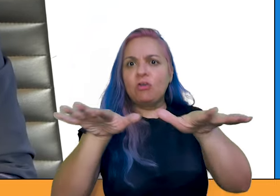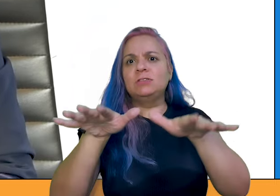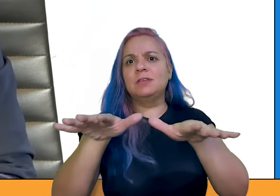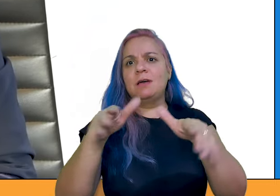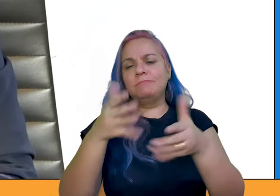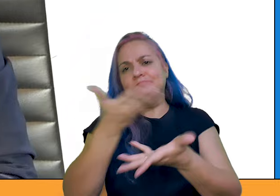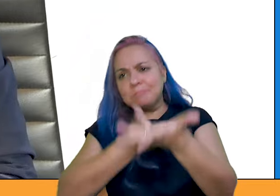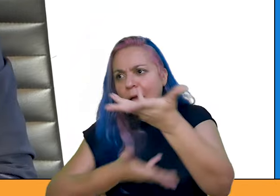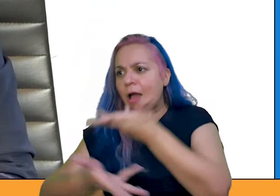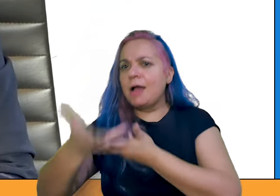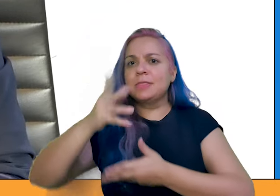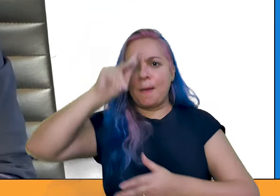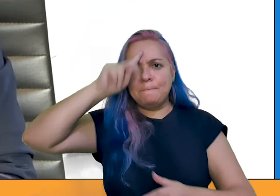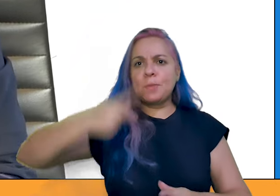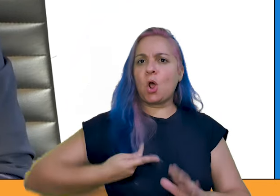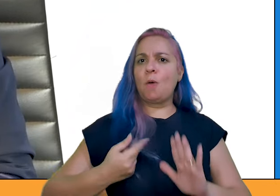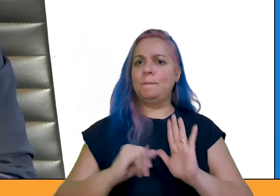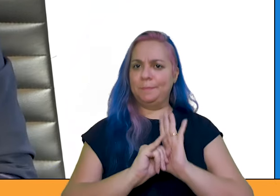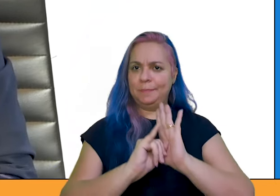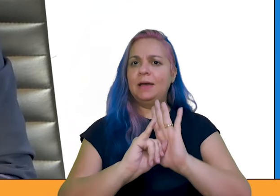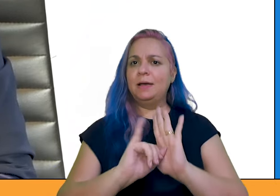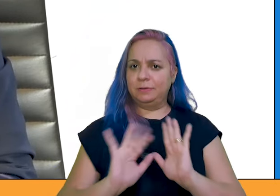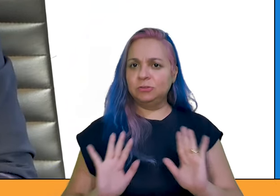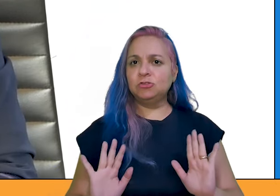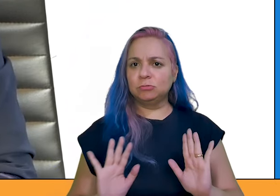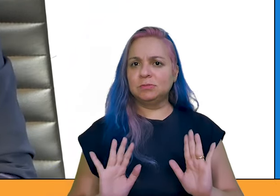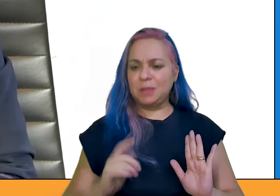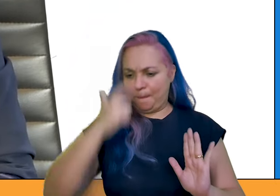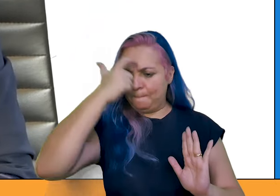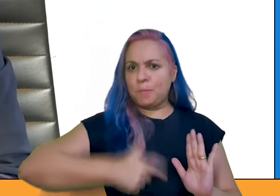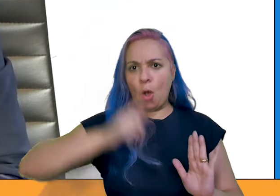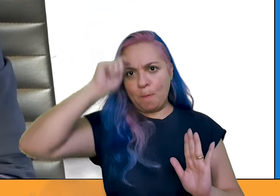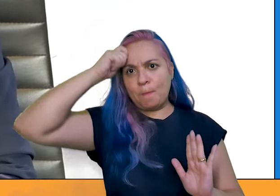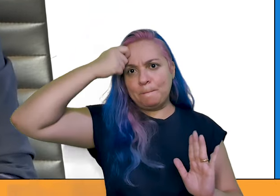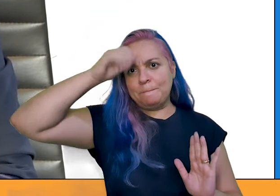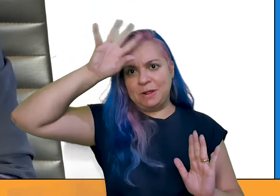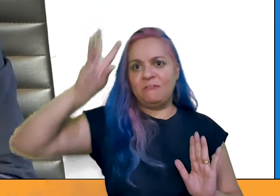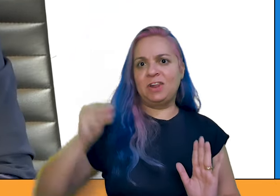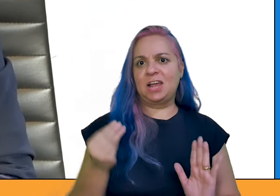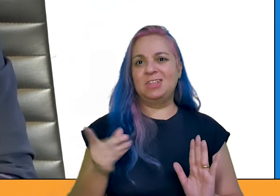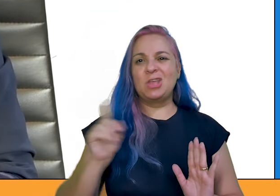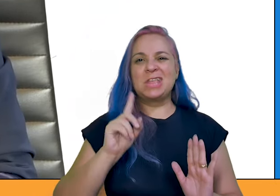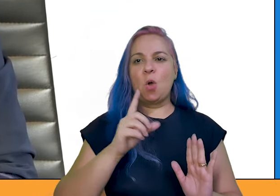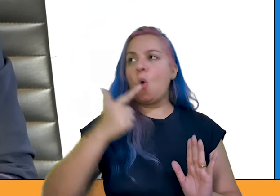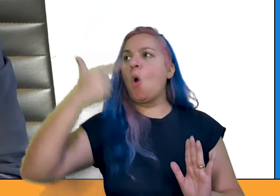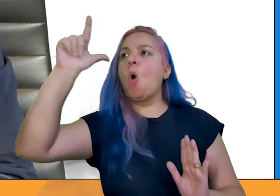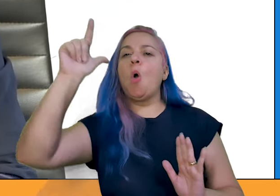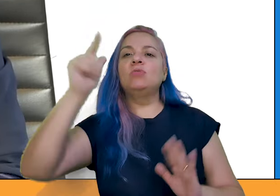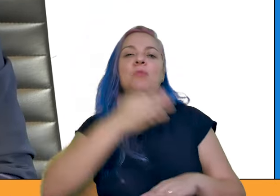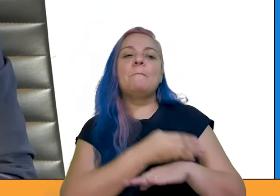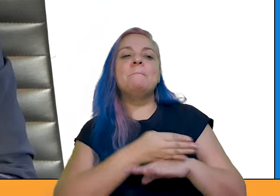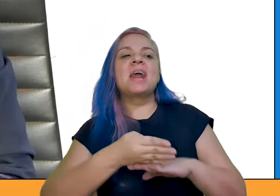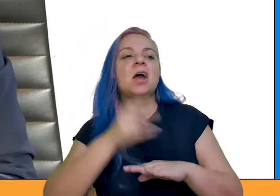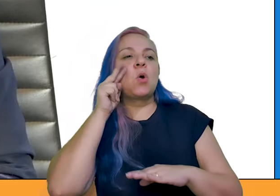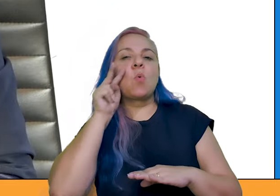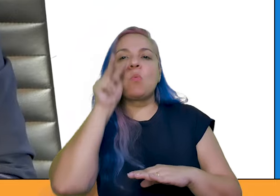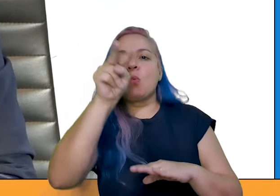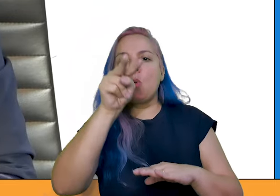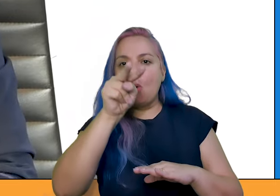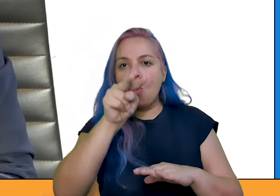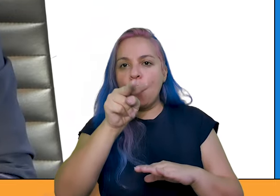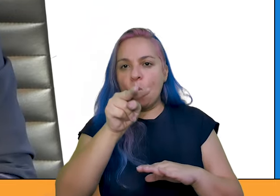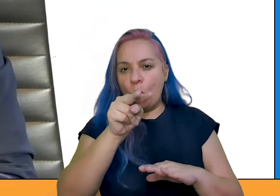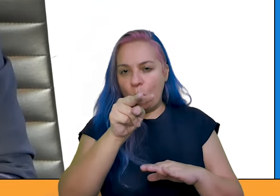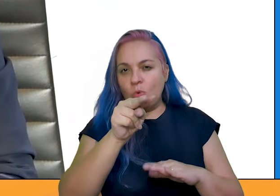difusão, circulação da própria imagem produzida pelo próprio sujeito africano, não mais imagens